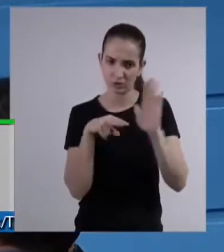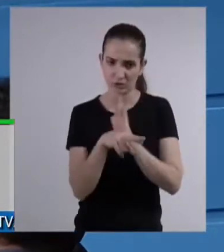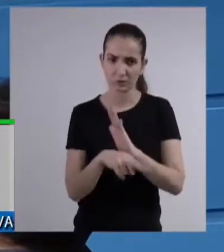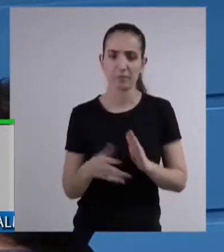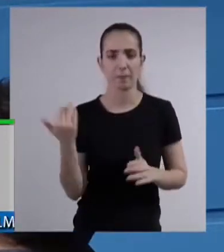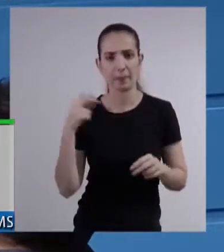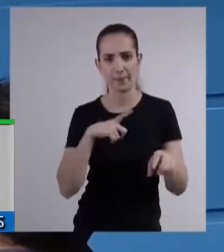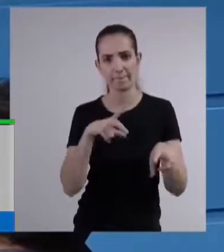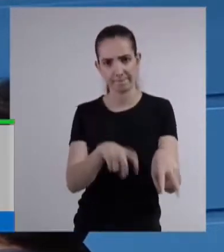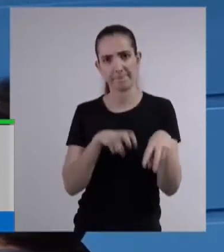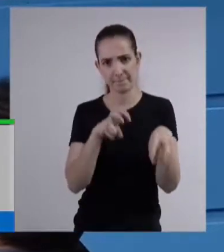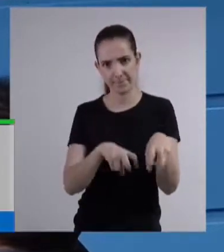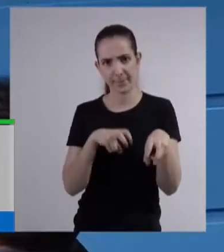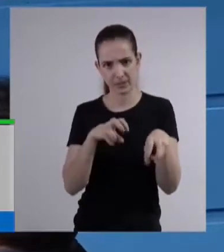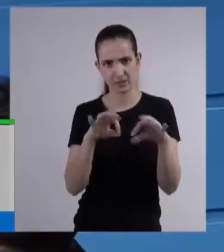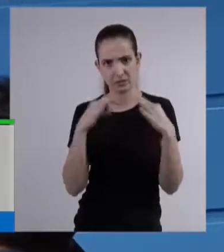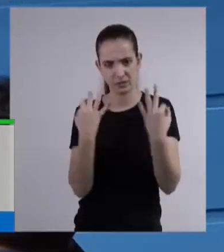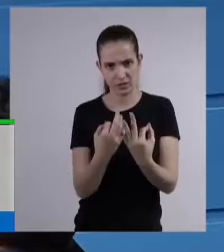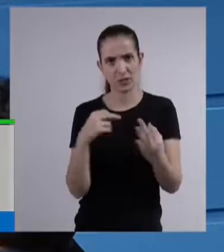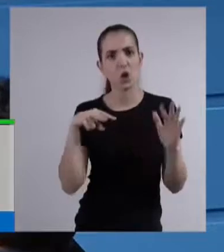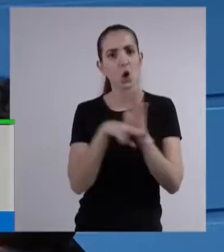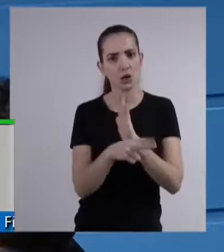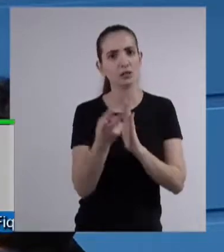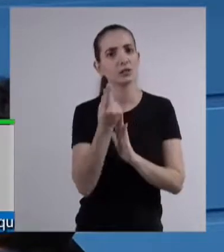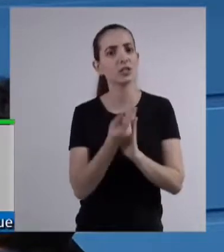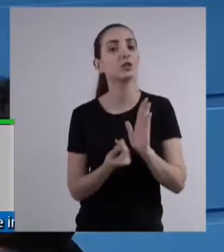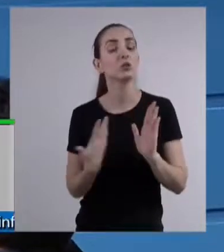pela Conab e tal? Sabe quanto foi o corte desse programa?